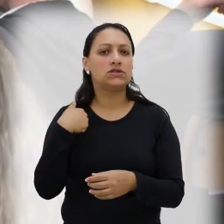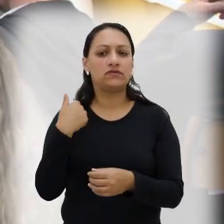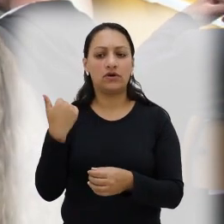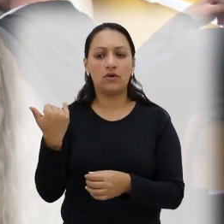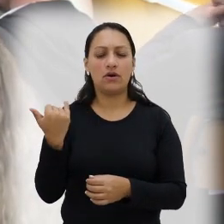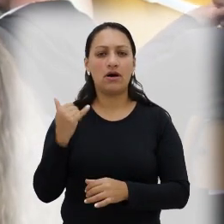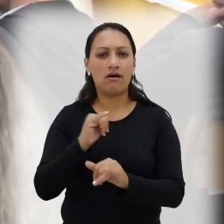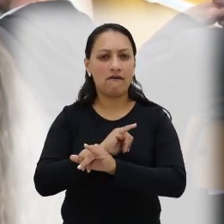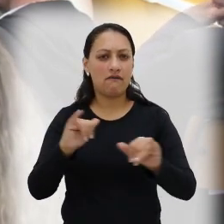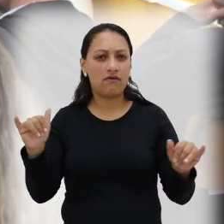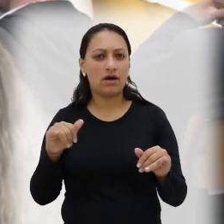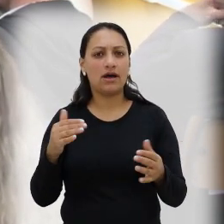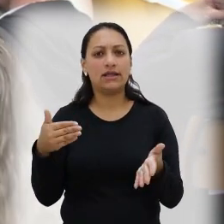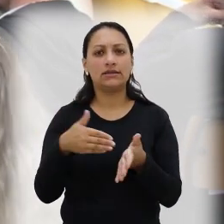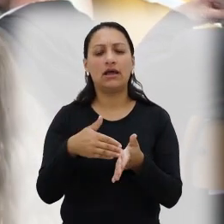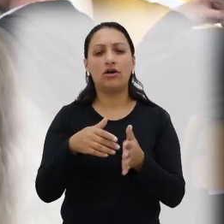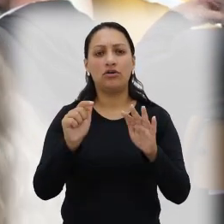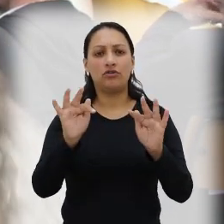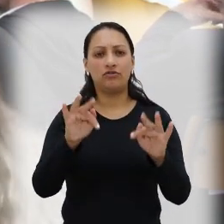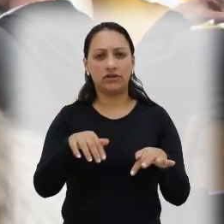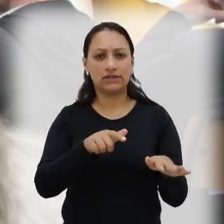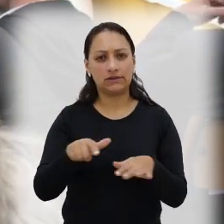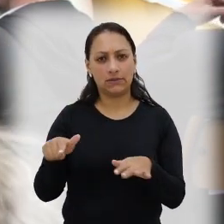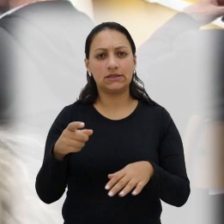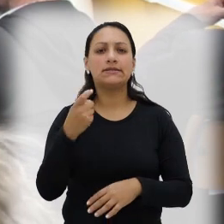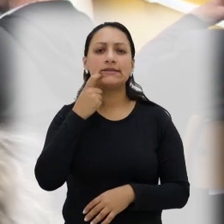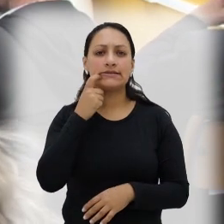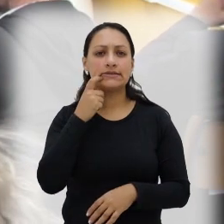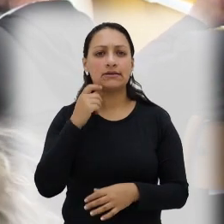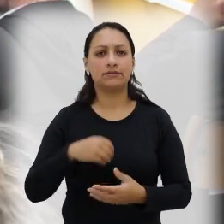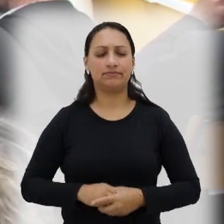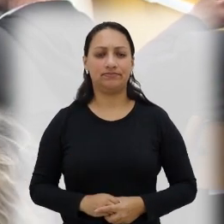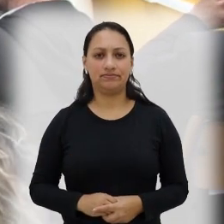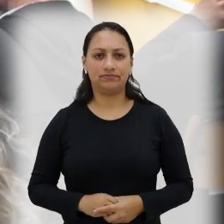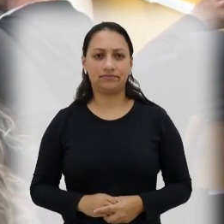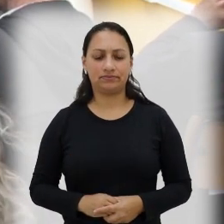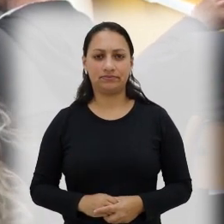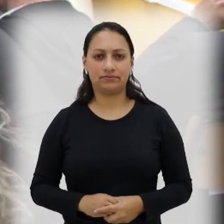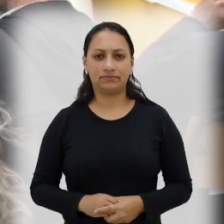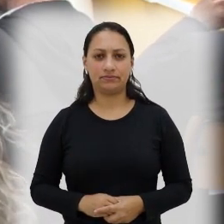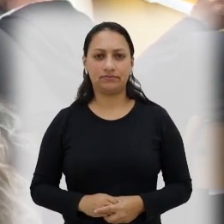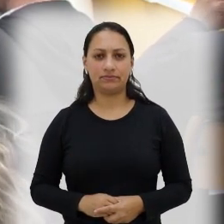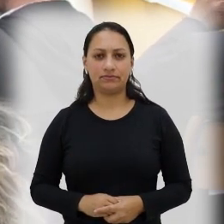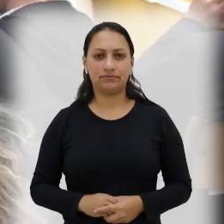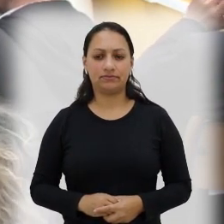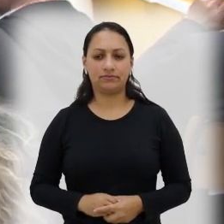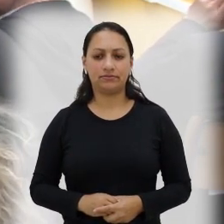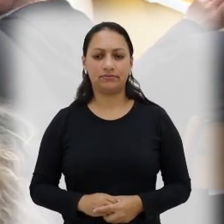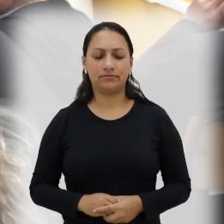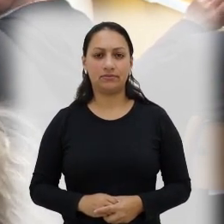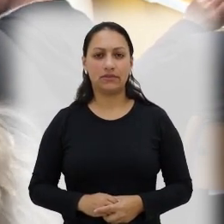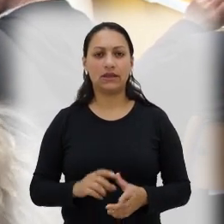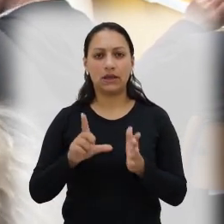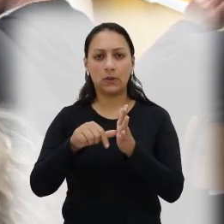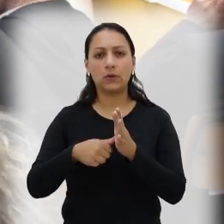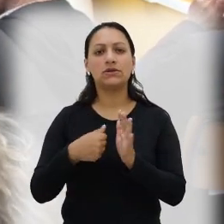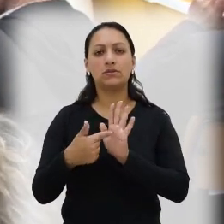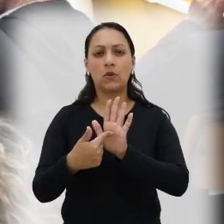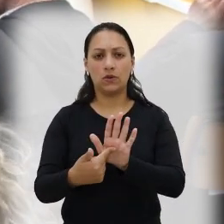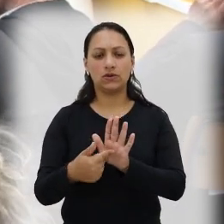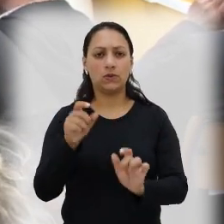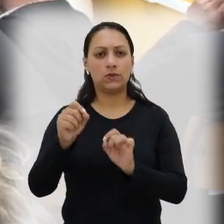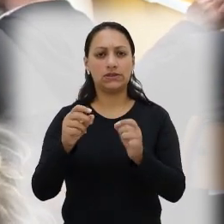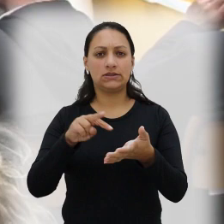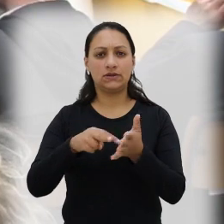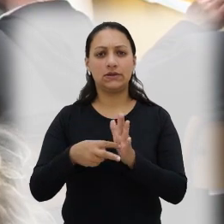tô até o final até sexta-feira a gente passa para vocês. Tá, não, tudo bem. Uhum. Isso ali a gente sinaliza o que é presencial, o que é